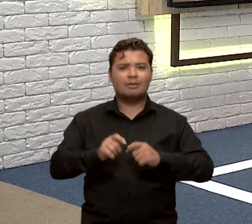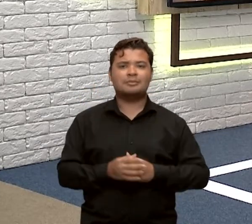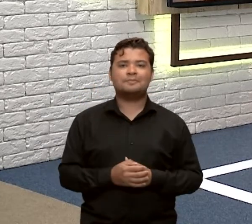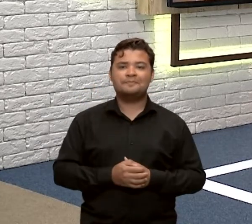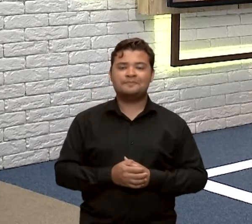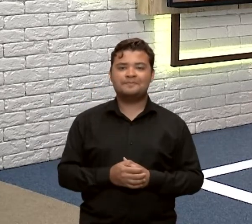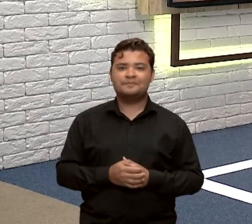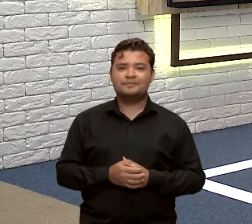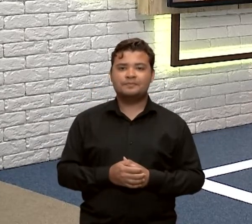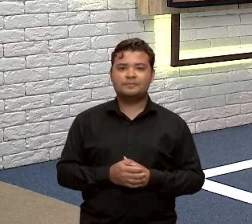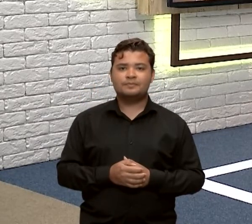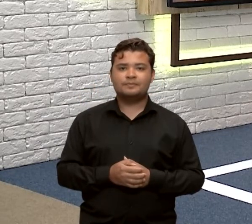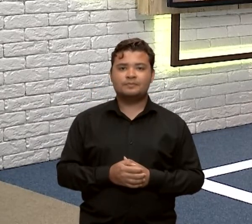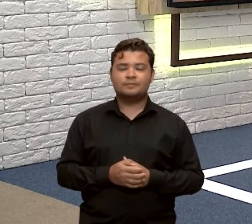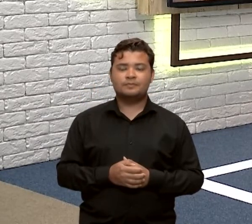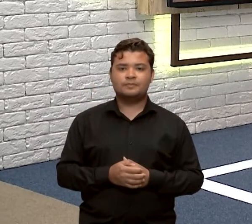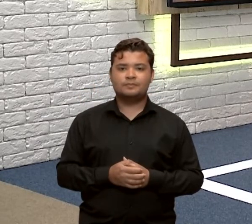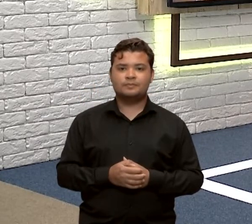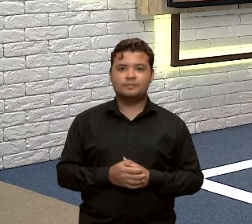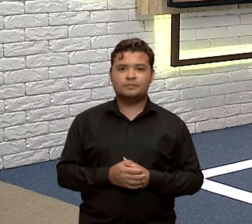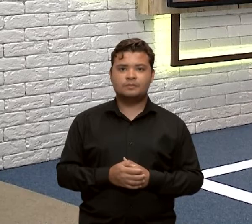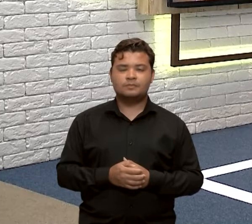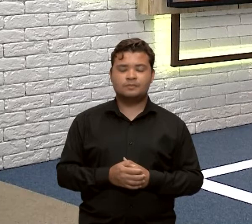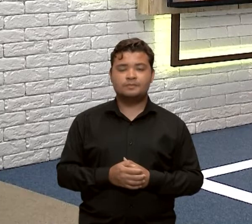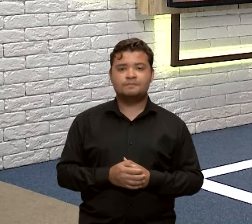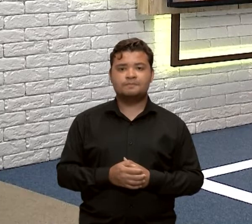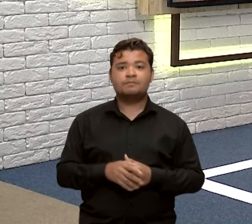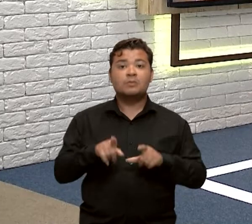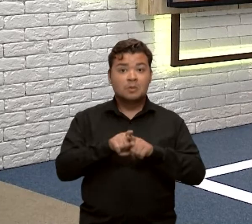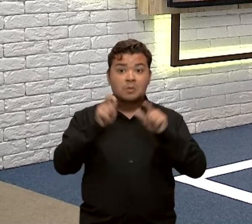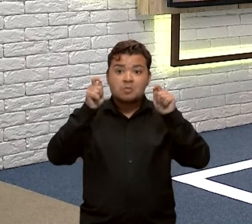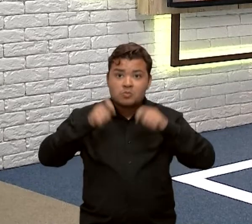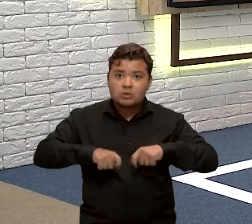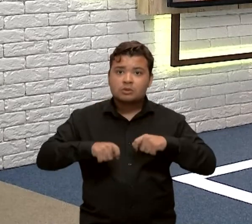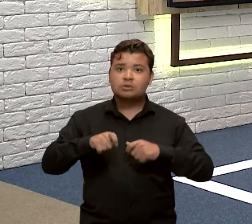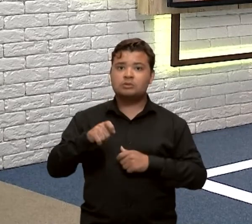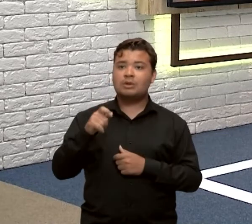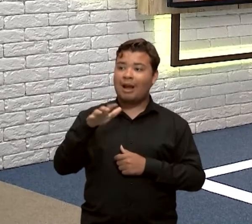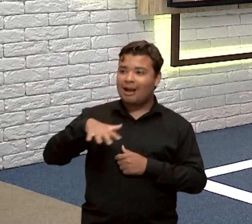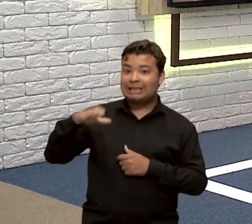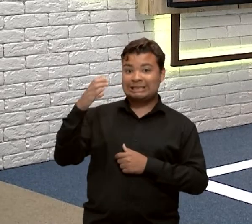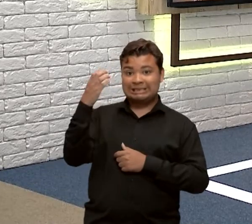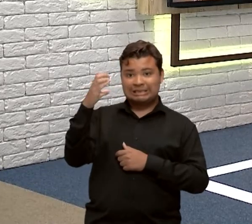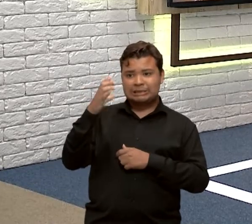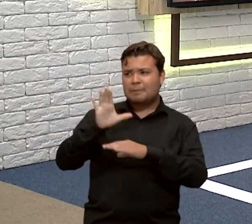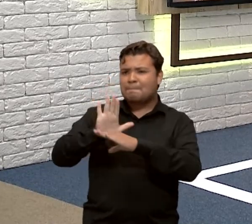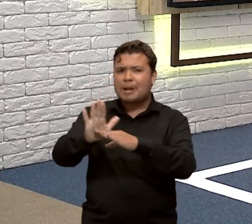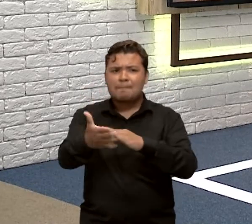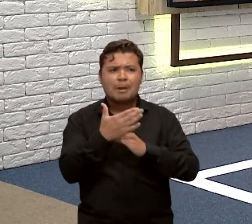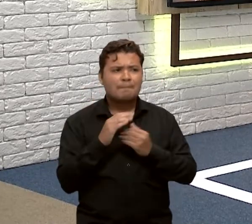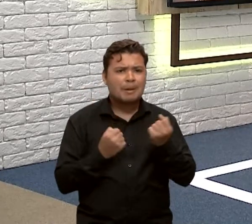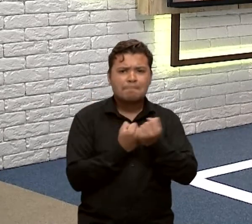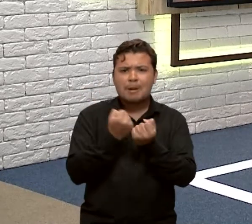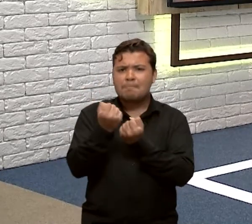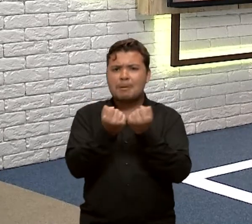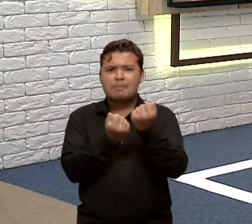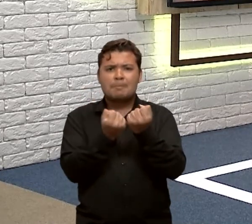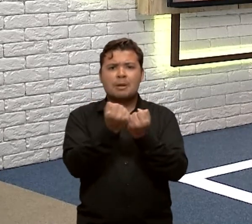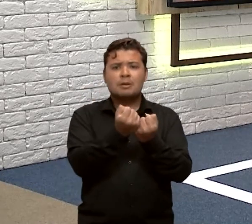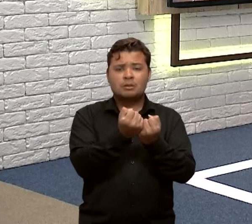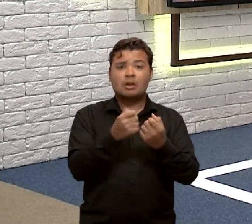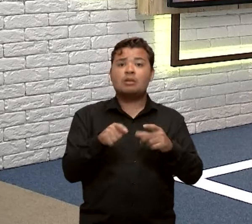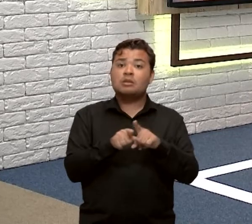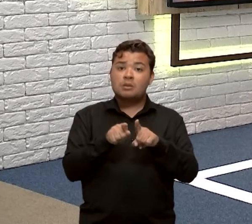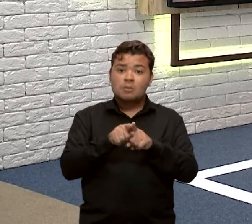Possibilidades de cooperação científica, né? Buscar projetos, financiamento de projetos